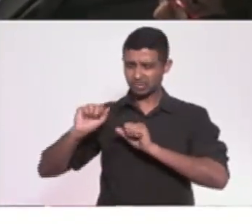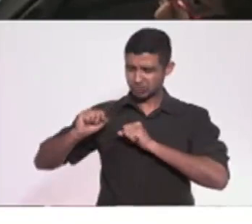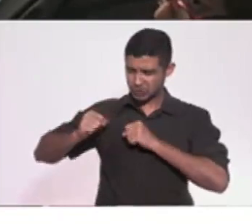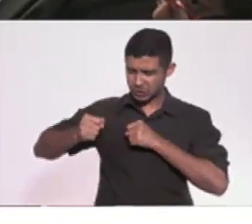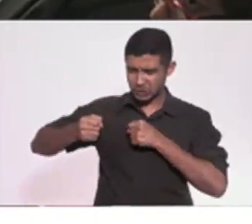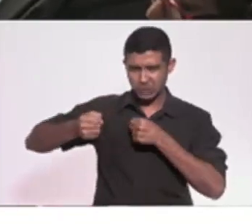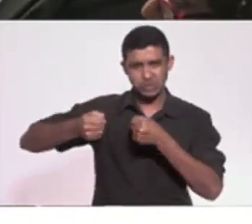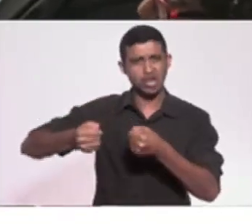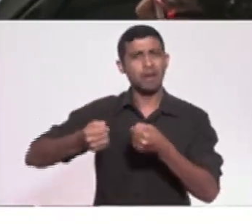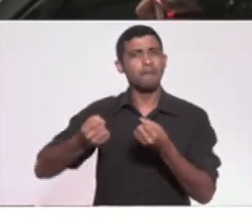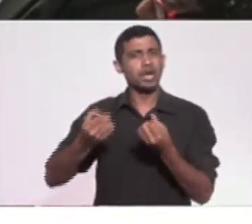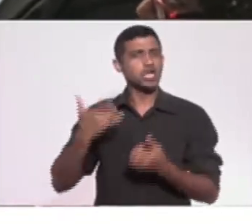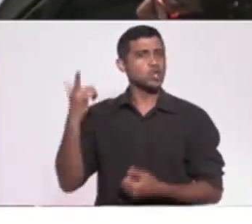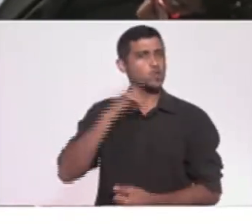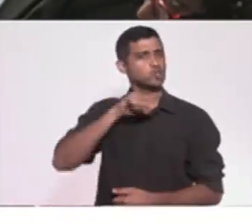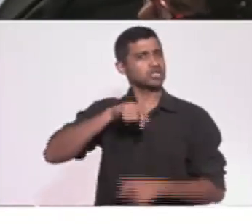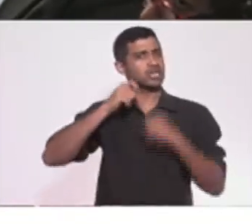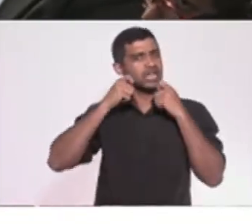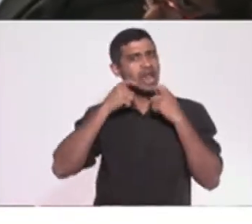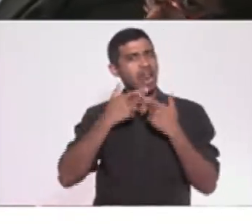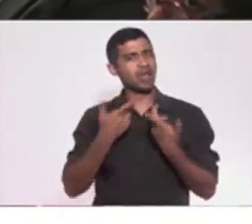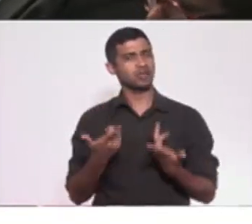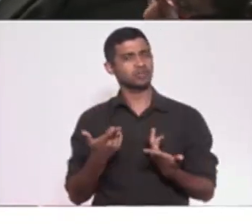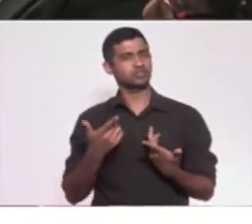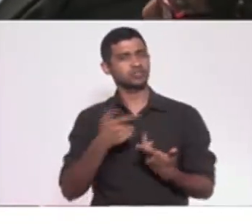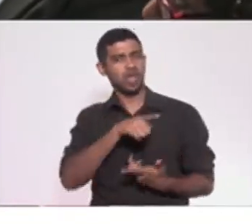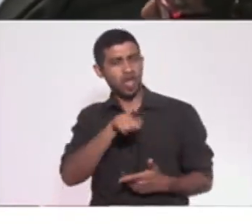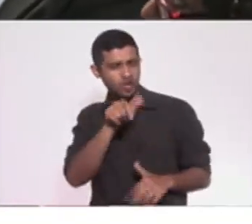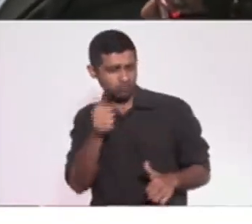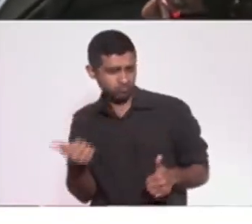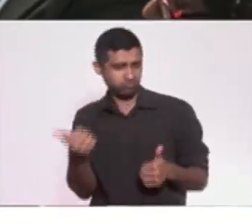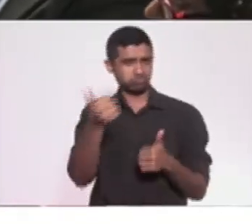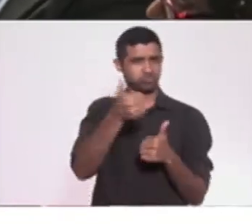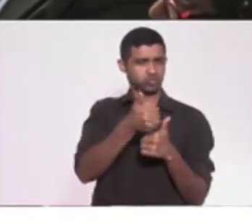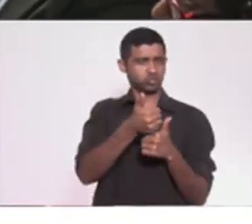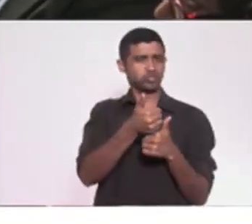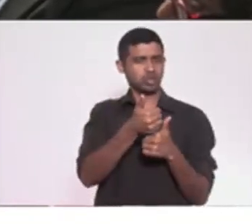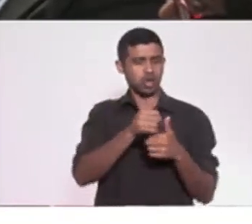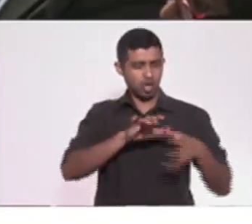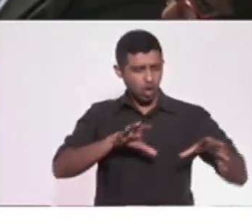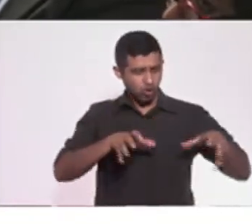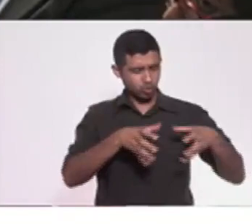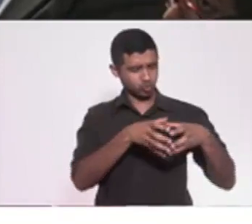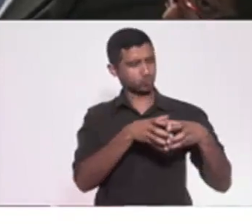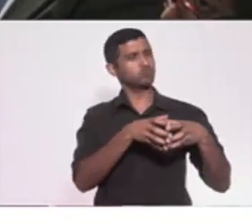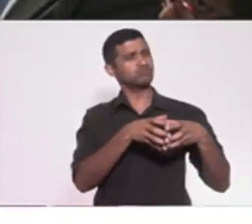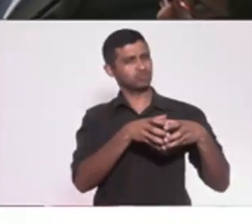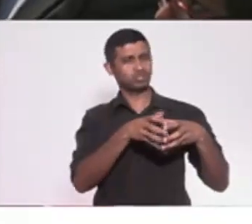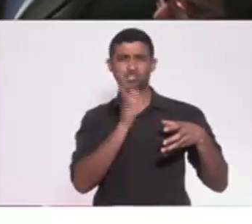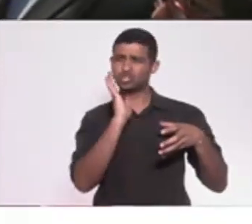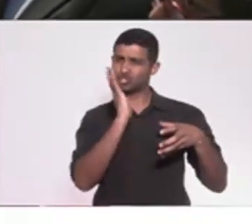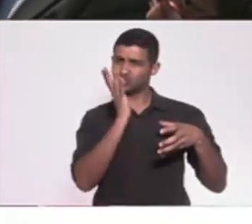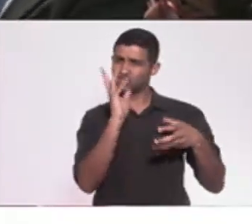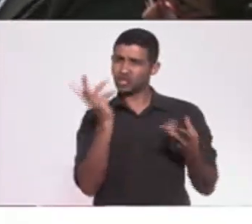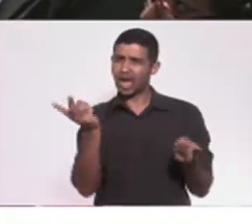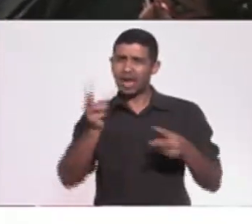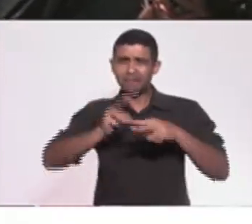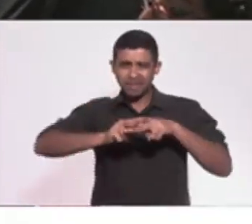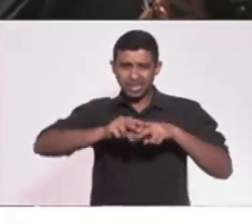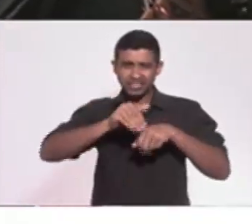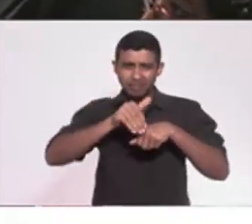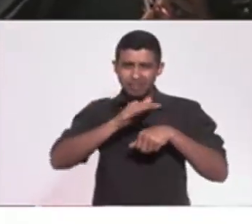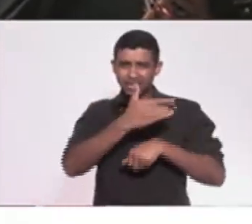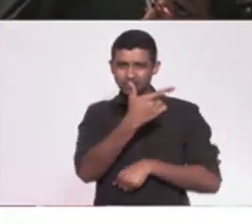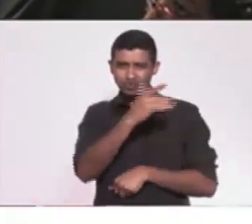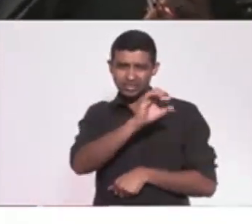manter seu poder nessa casa, para substituir a antiga cúpula da da quadrilha que já está presa e condenada há mais de